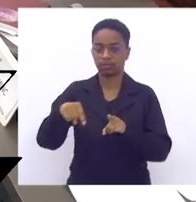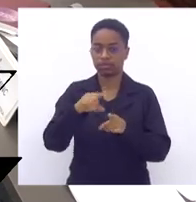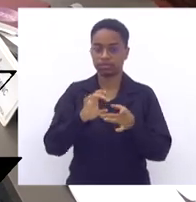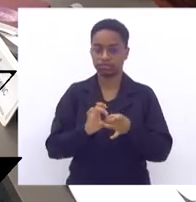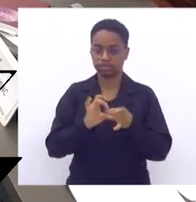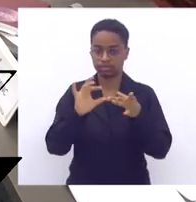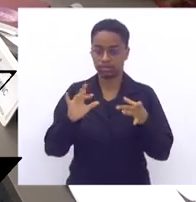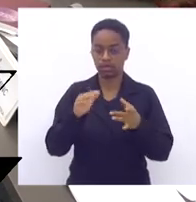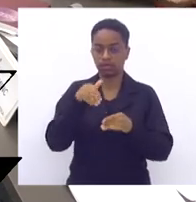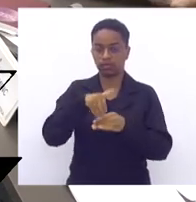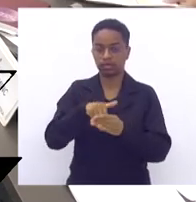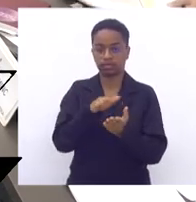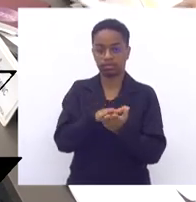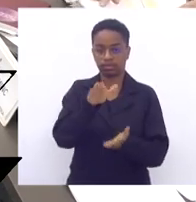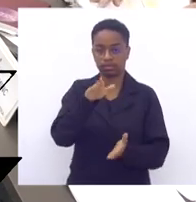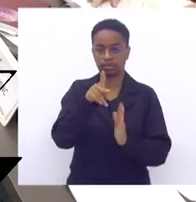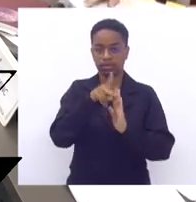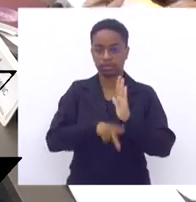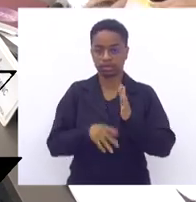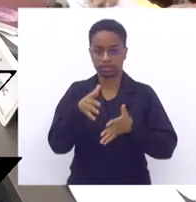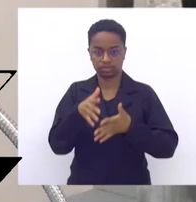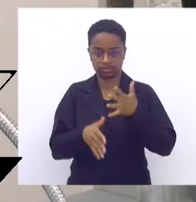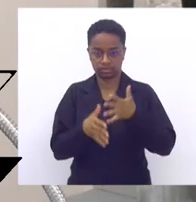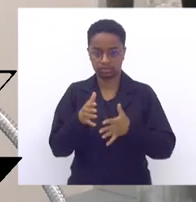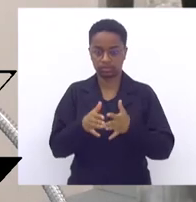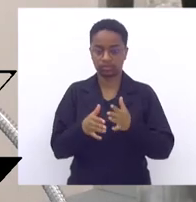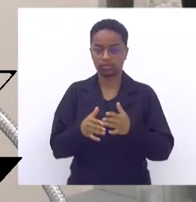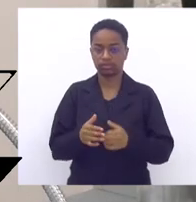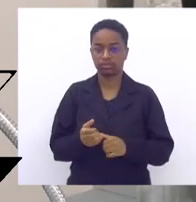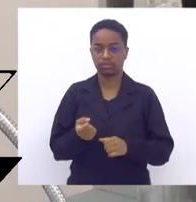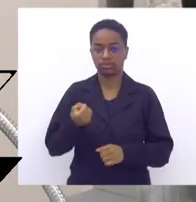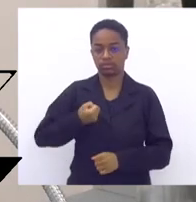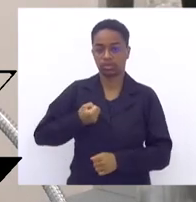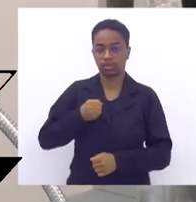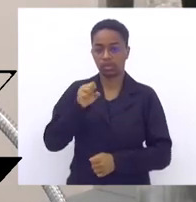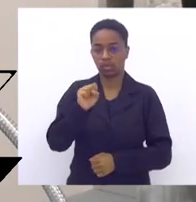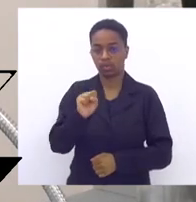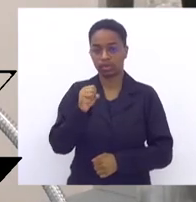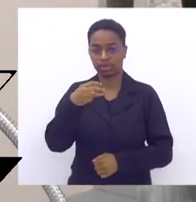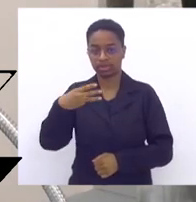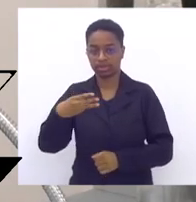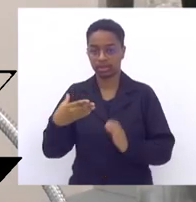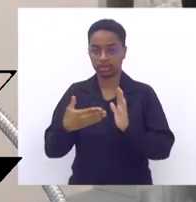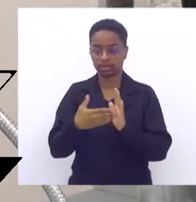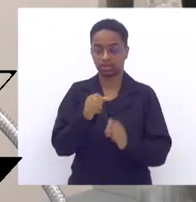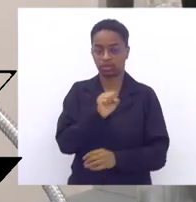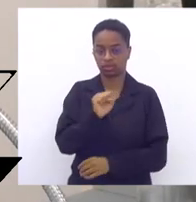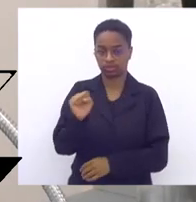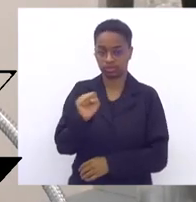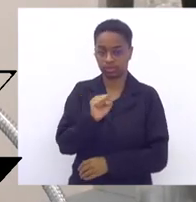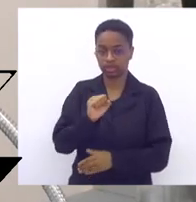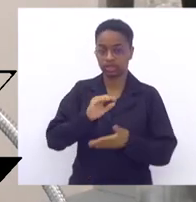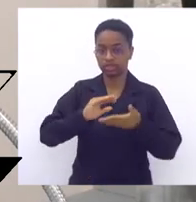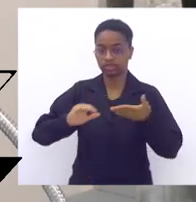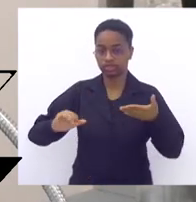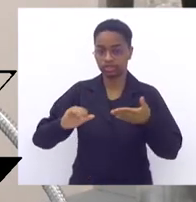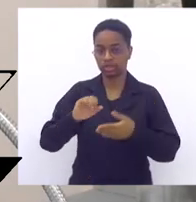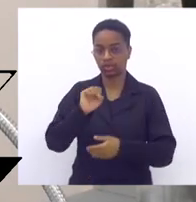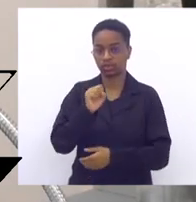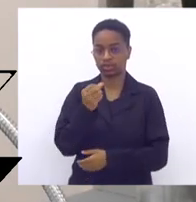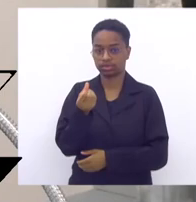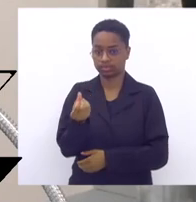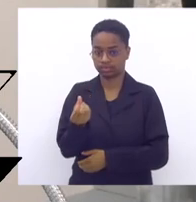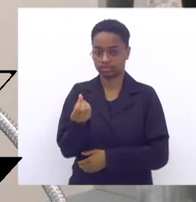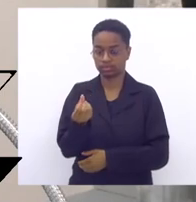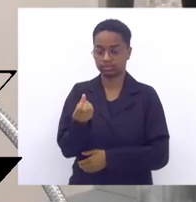a votação em bloco dos projetos pela prejudicabilidade, que são do 83 ao 88, exceto o